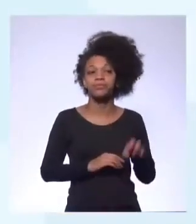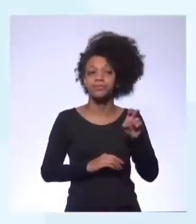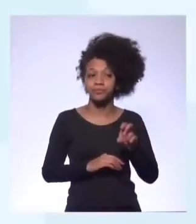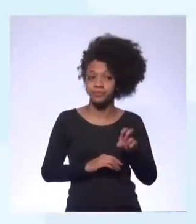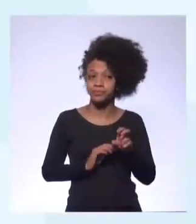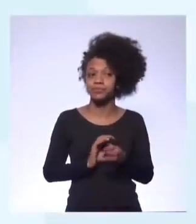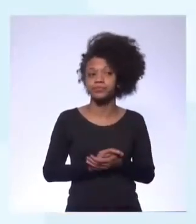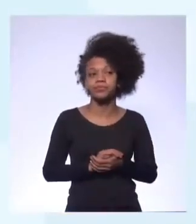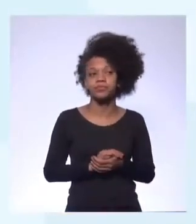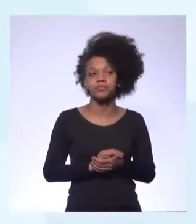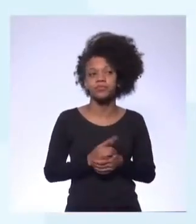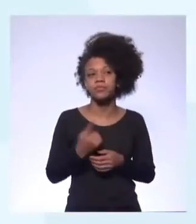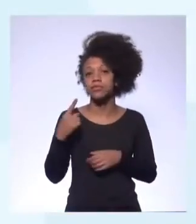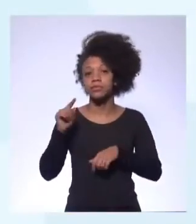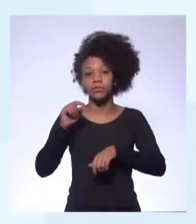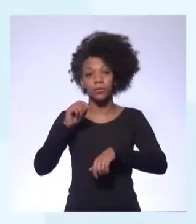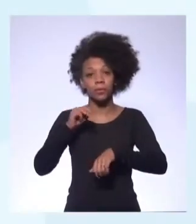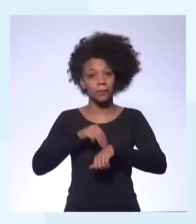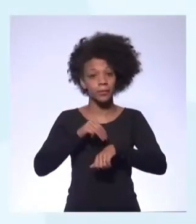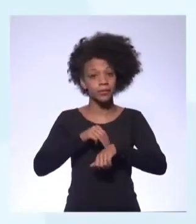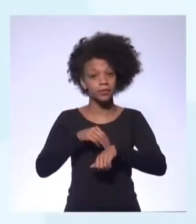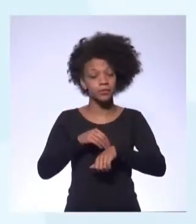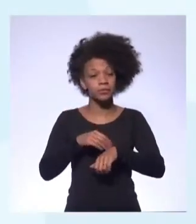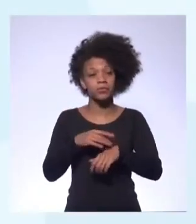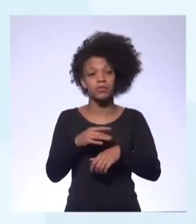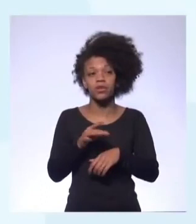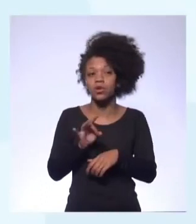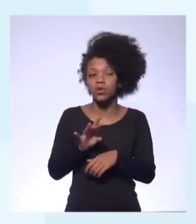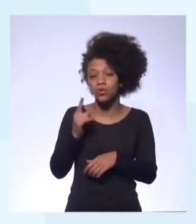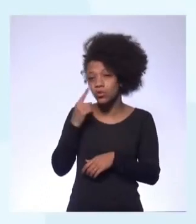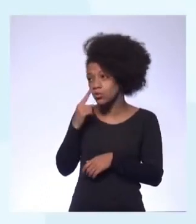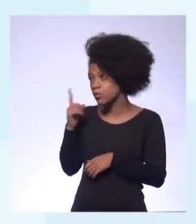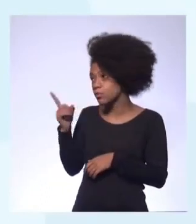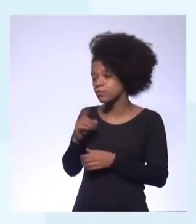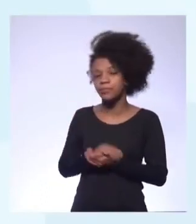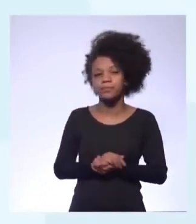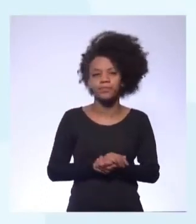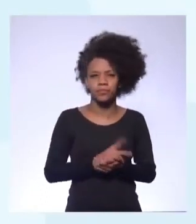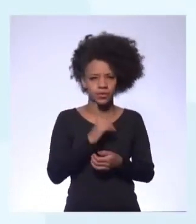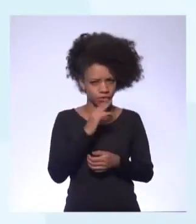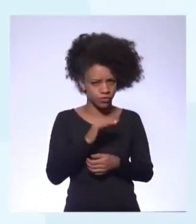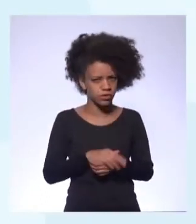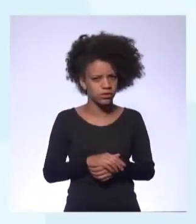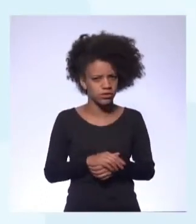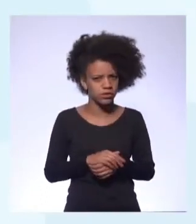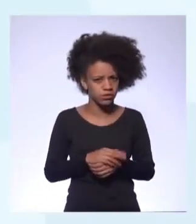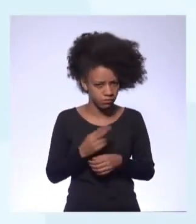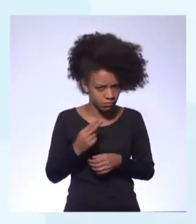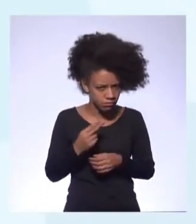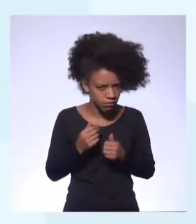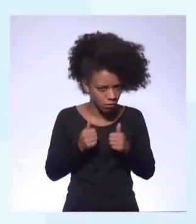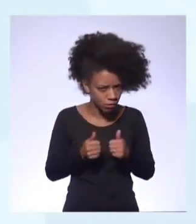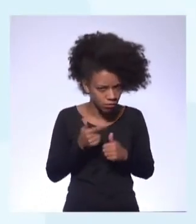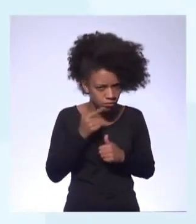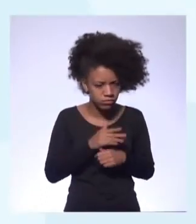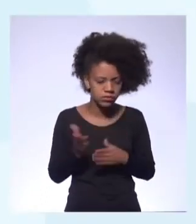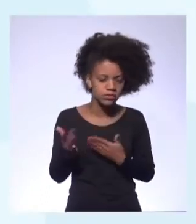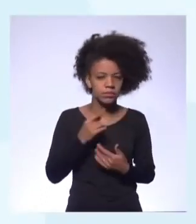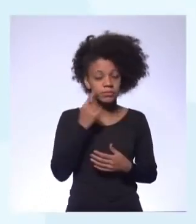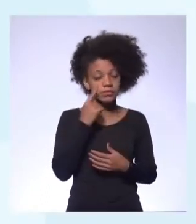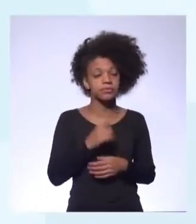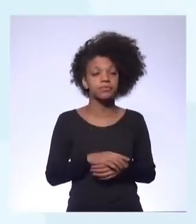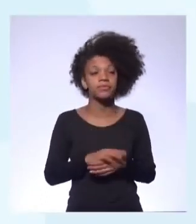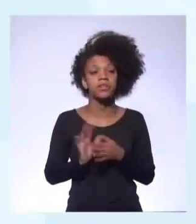aberto, hein? Acho que tem no último minuto, né? Gente. No último, olha, minuto. Só vamos lá. Exercício. Acho que dá. Não dá? Será que dá? Bora lá,